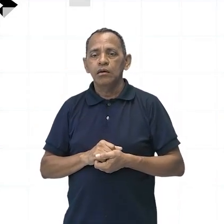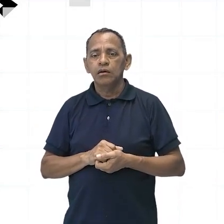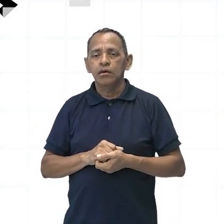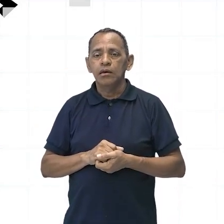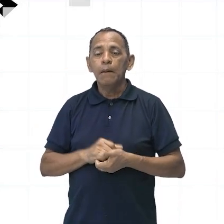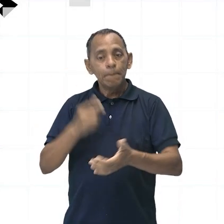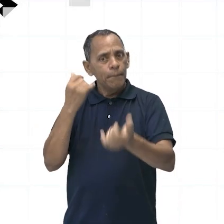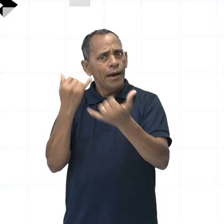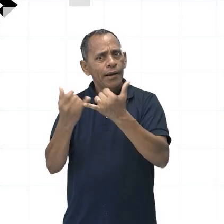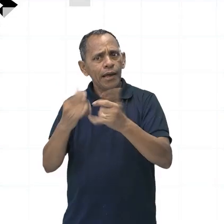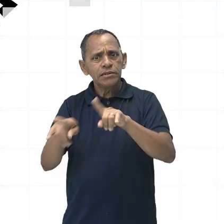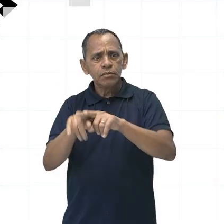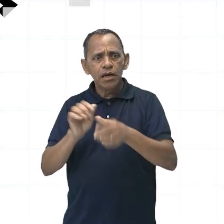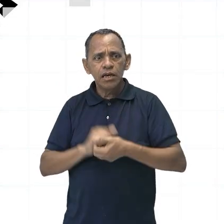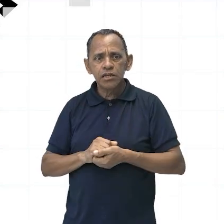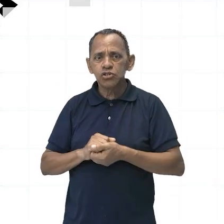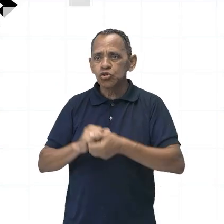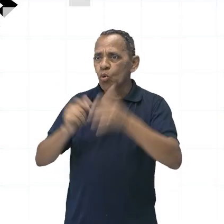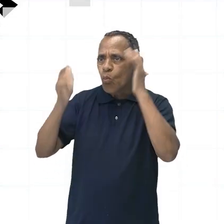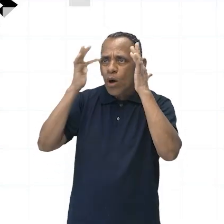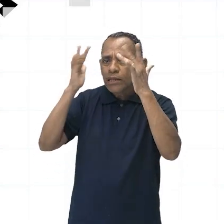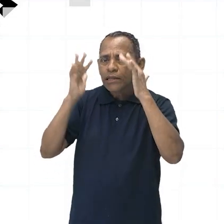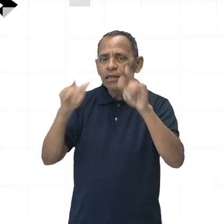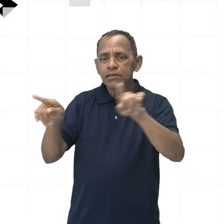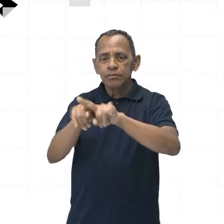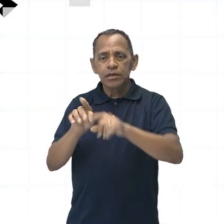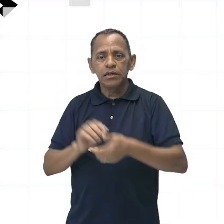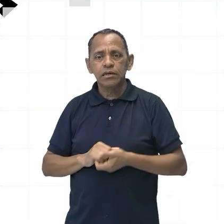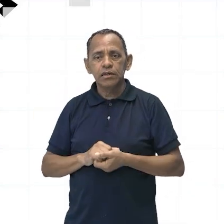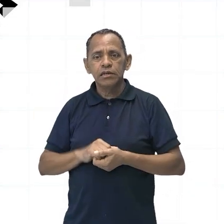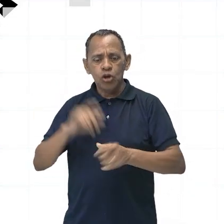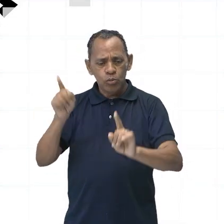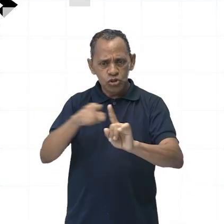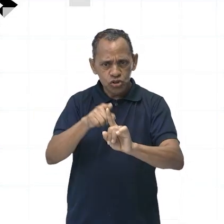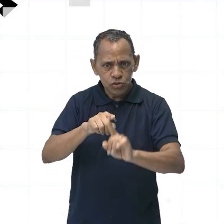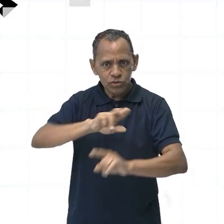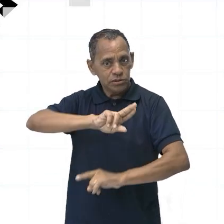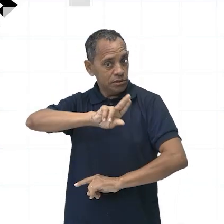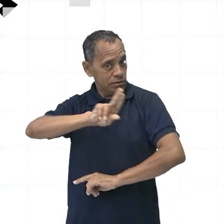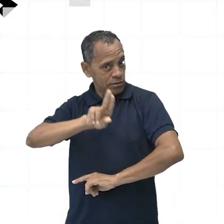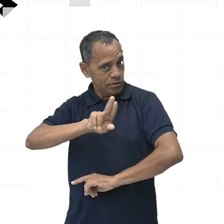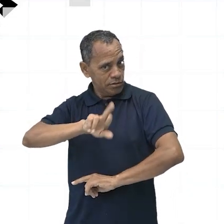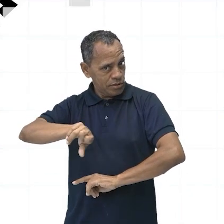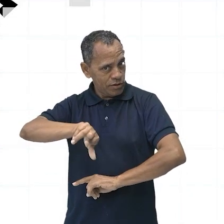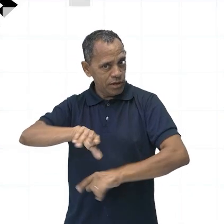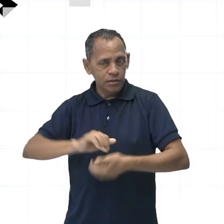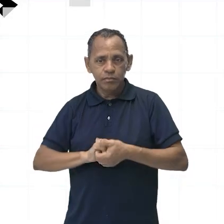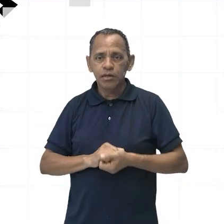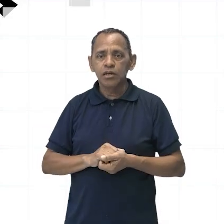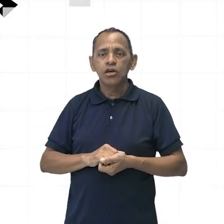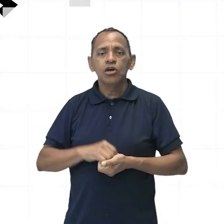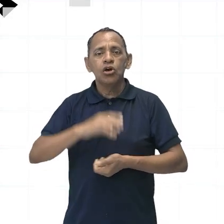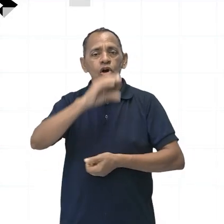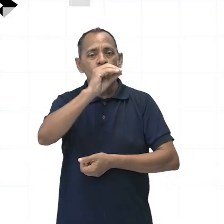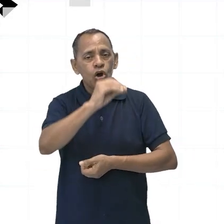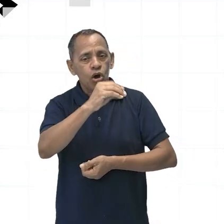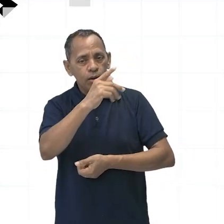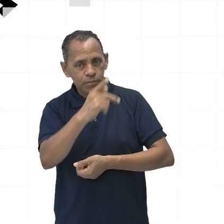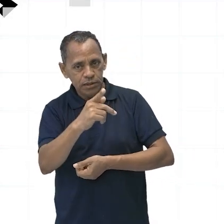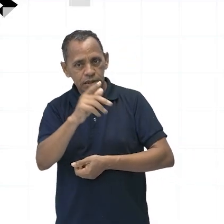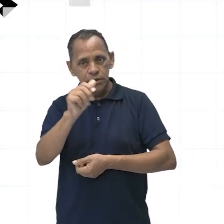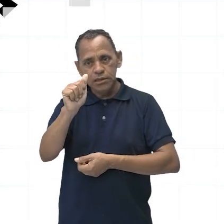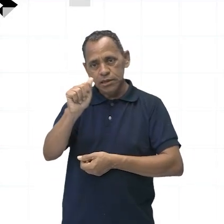era o objetivo dessa op art. Não é pop art, é op art, tá bom? Então, ela